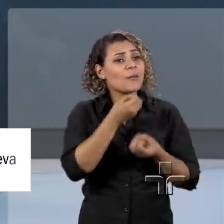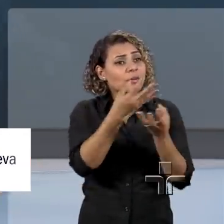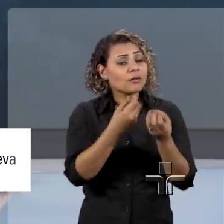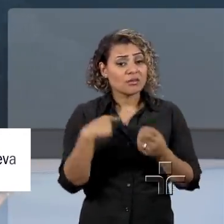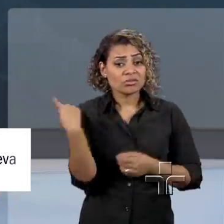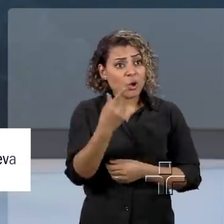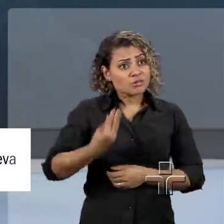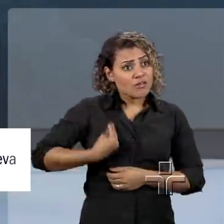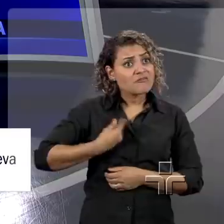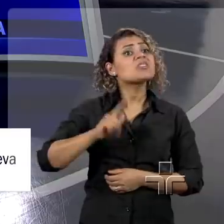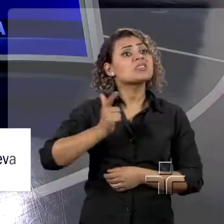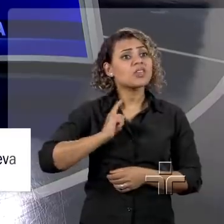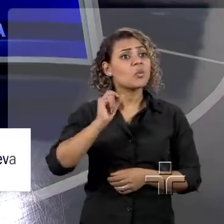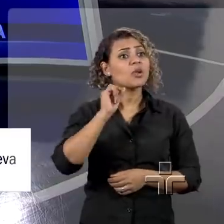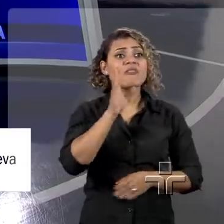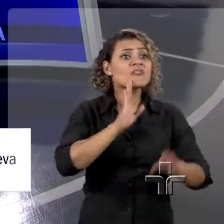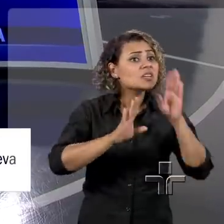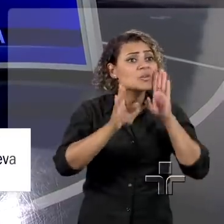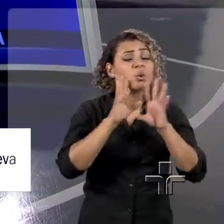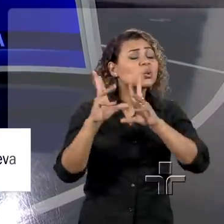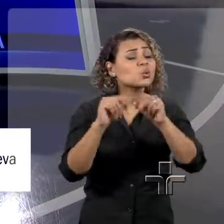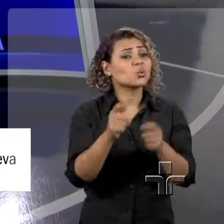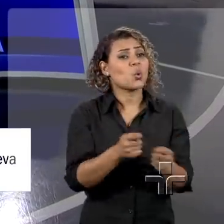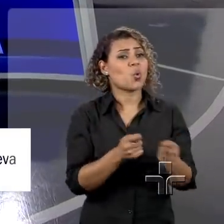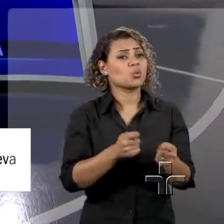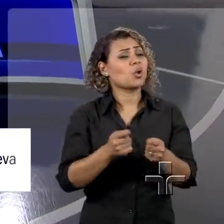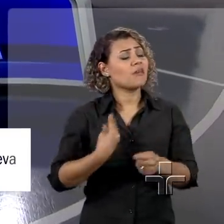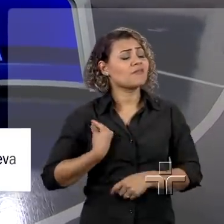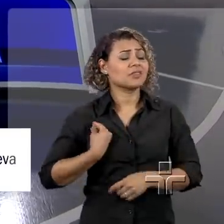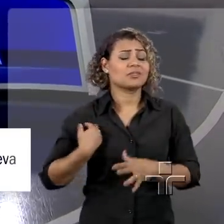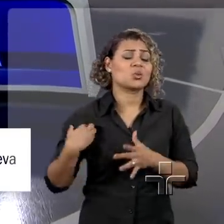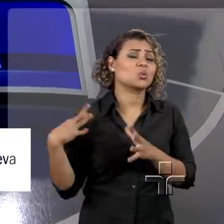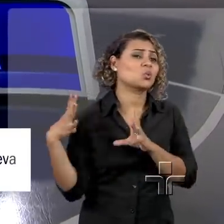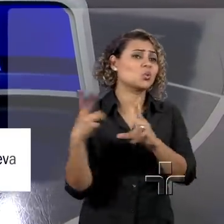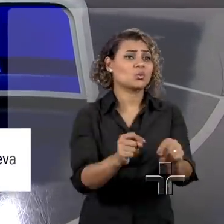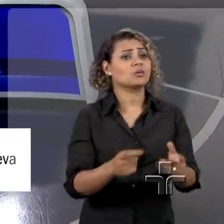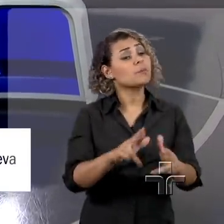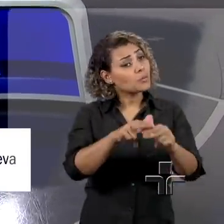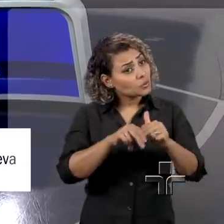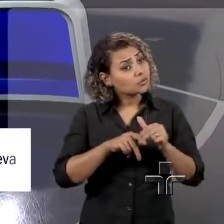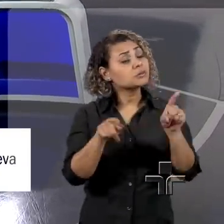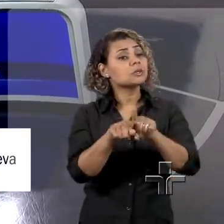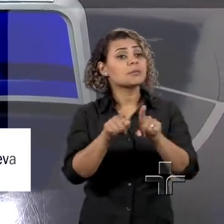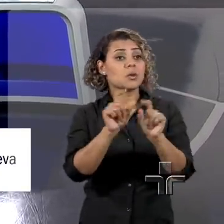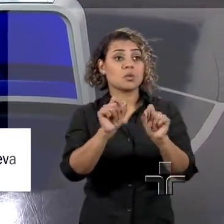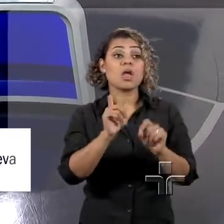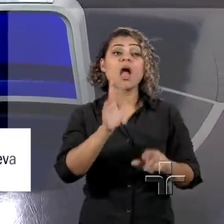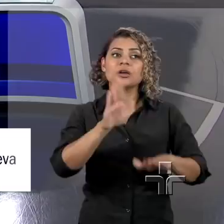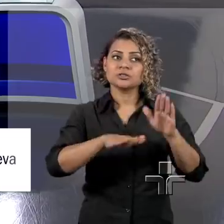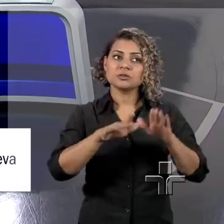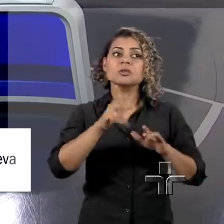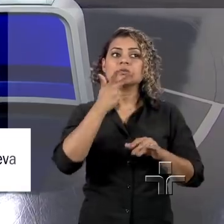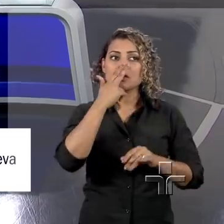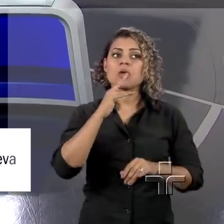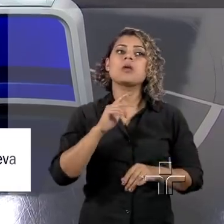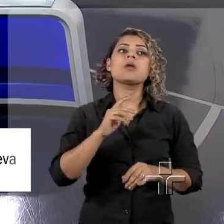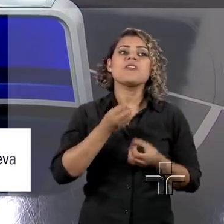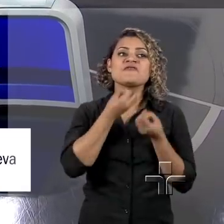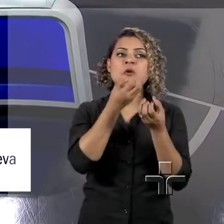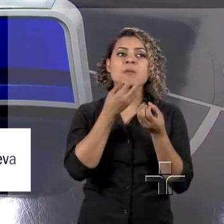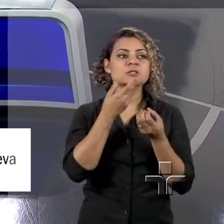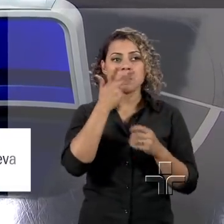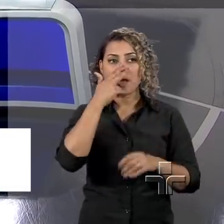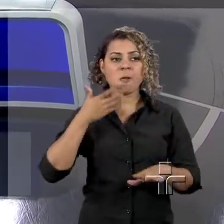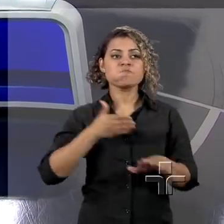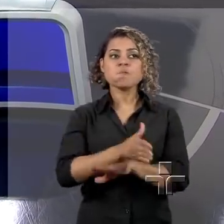toda monitorada pelo Facebook. E há, sim, um comércio, muitas vezes antiético e ilegal, dos dados das